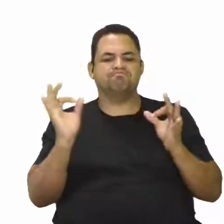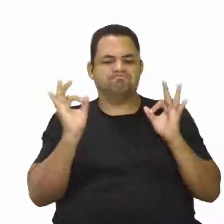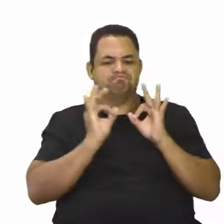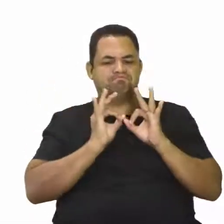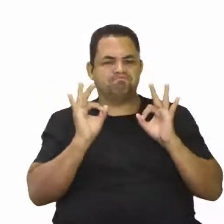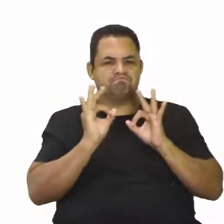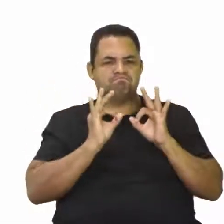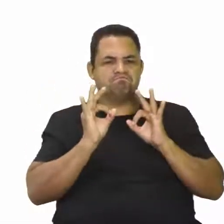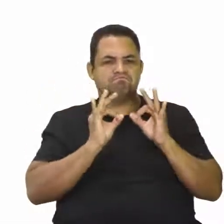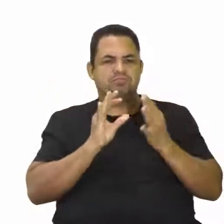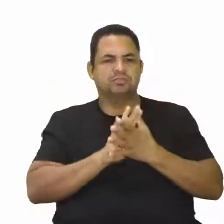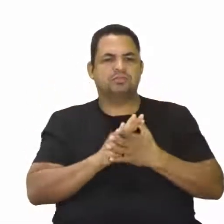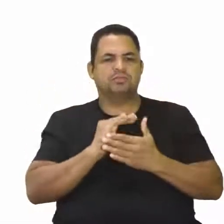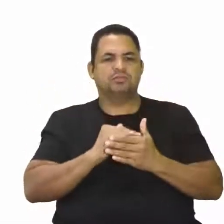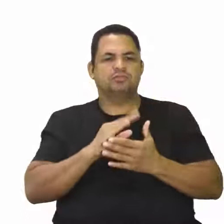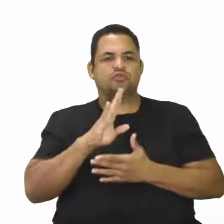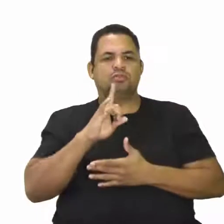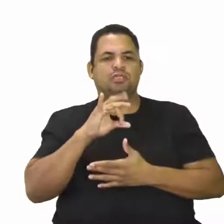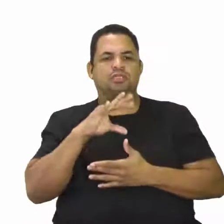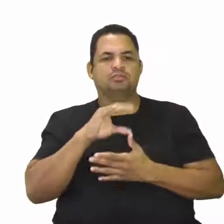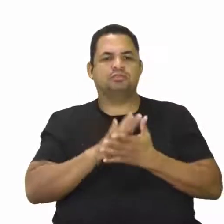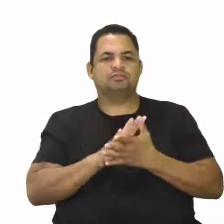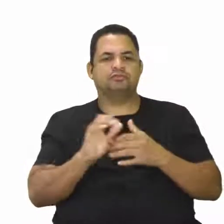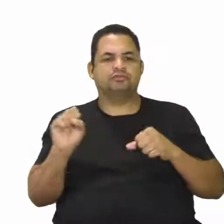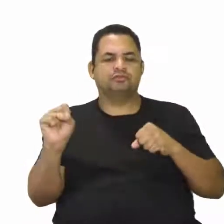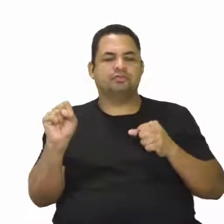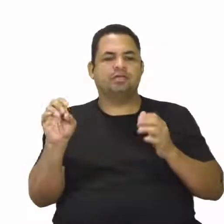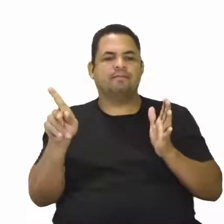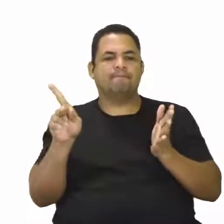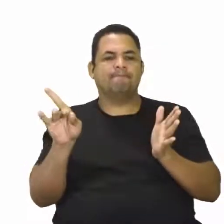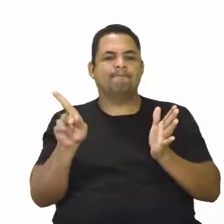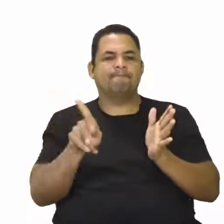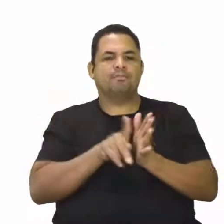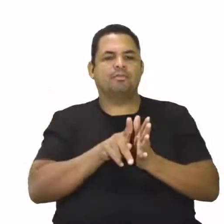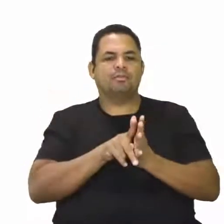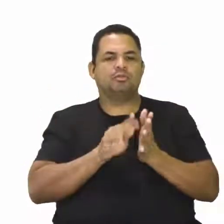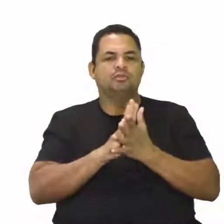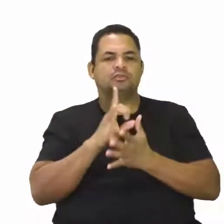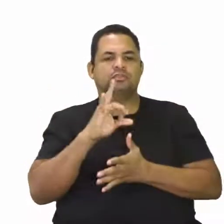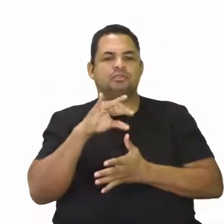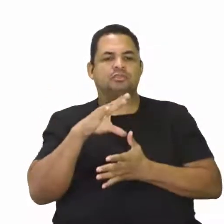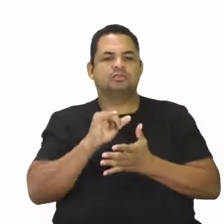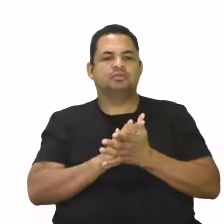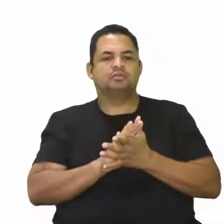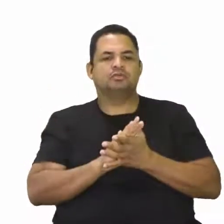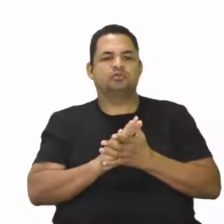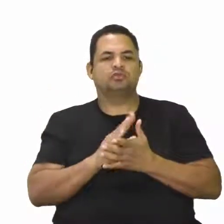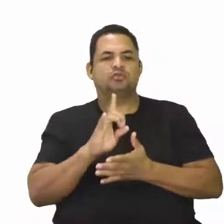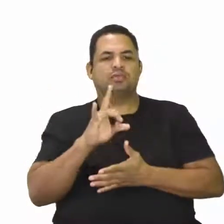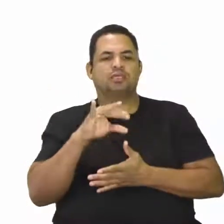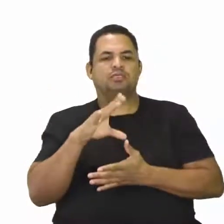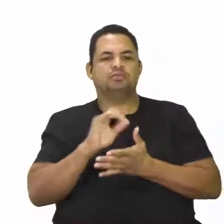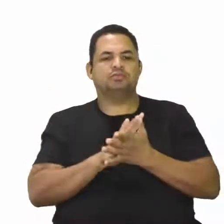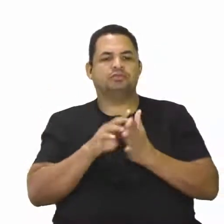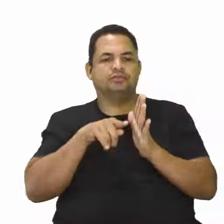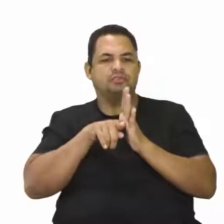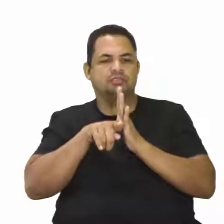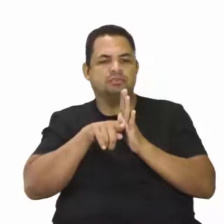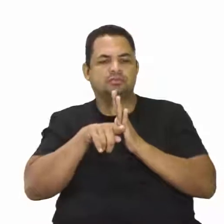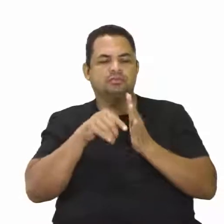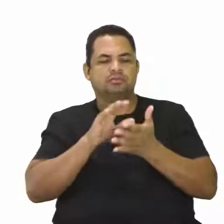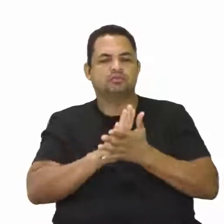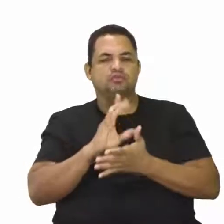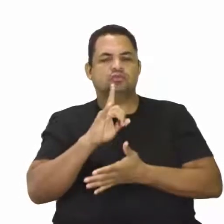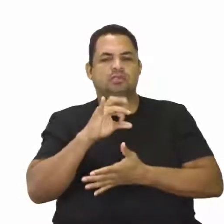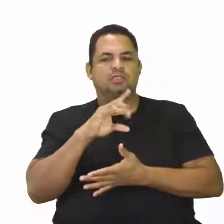excelência? Superlativo absoluto sintético? Ou superlativo analítico? Ou ainda só superlativo?